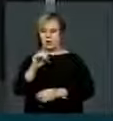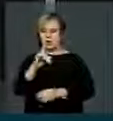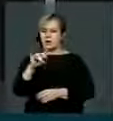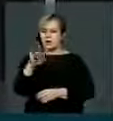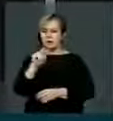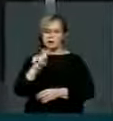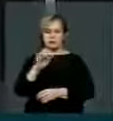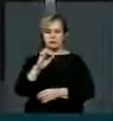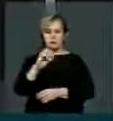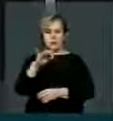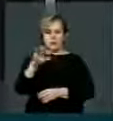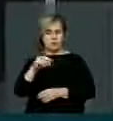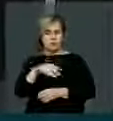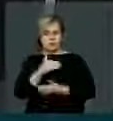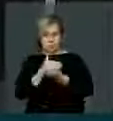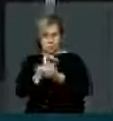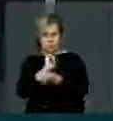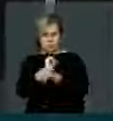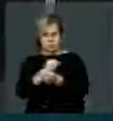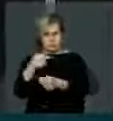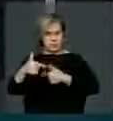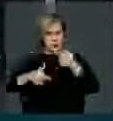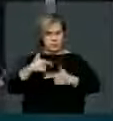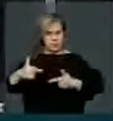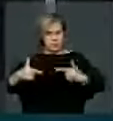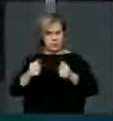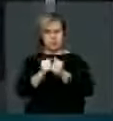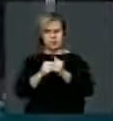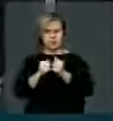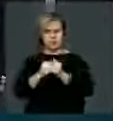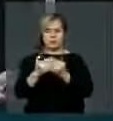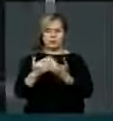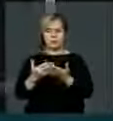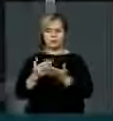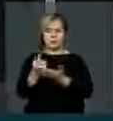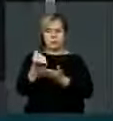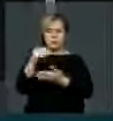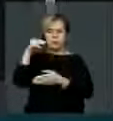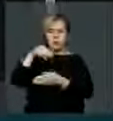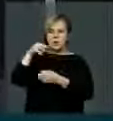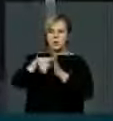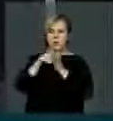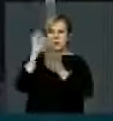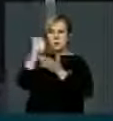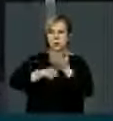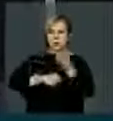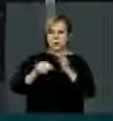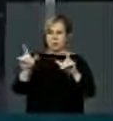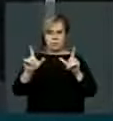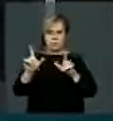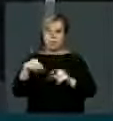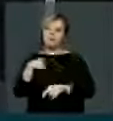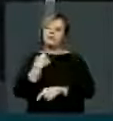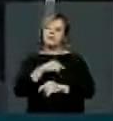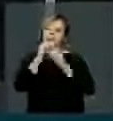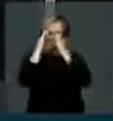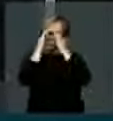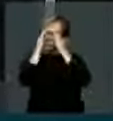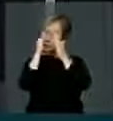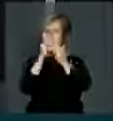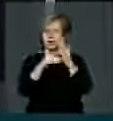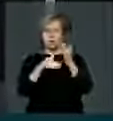Campos podem se preparar para lutar pelos minutos de TV do PSC esclarecer que com todo respeito que nós temos a